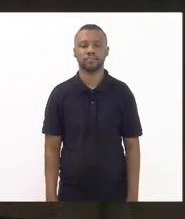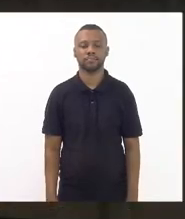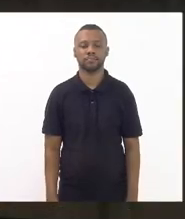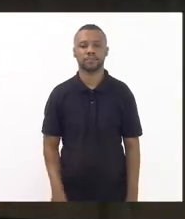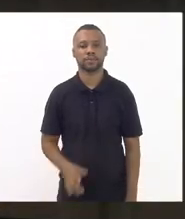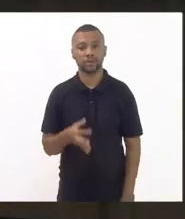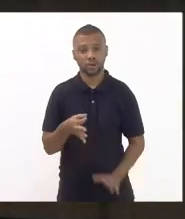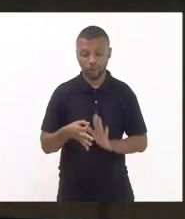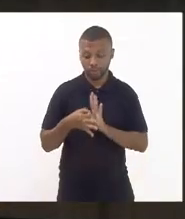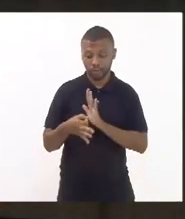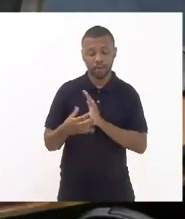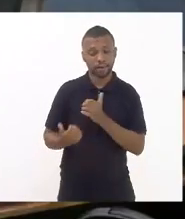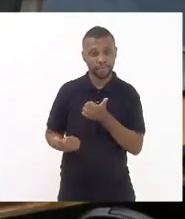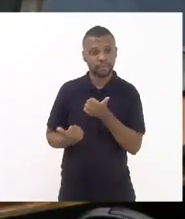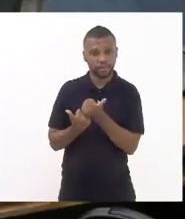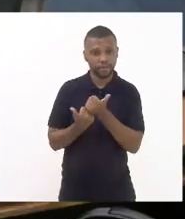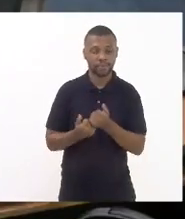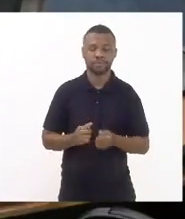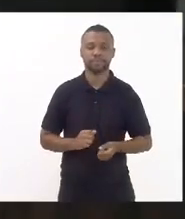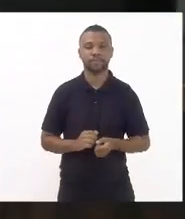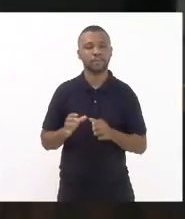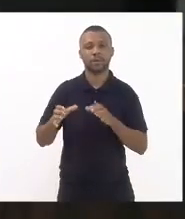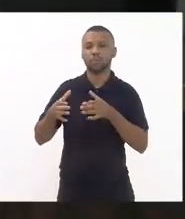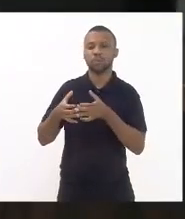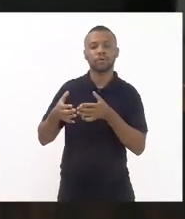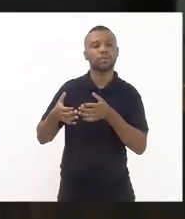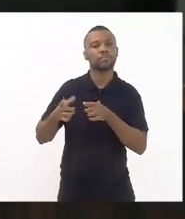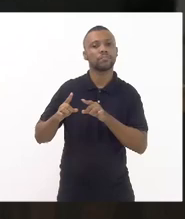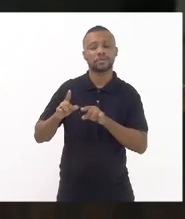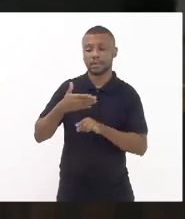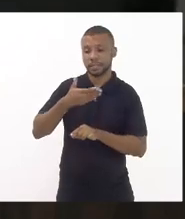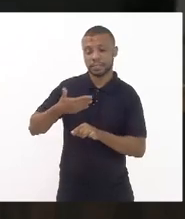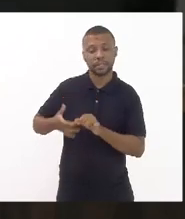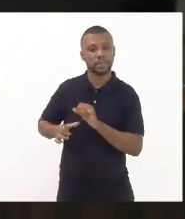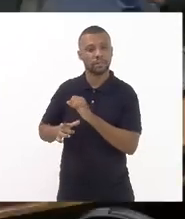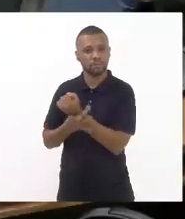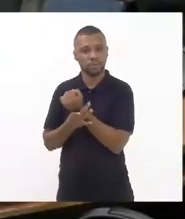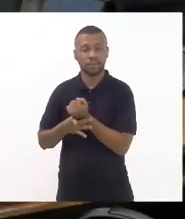Parecer é favorável. Pela Comissão de Segurança Pública, deputado Carlos Augusto.